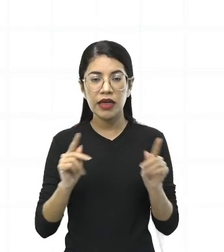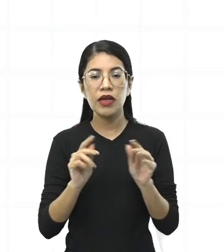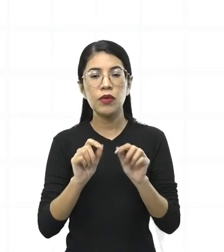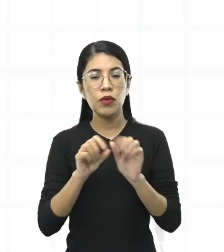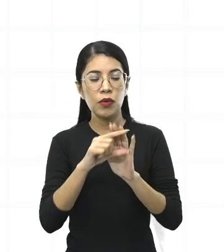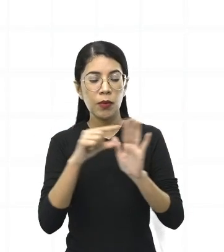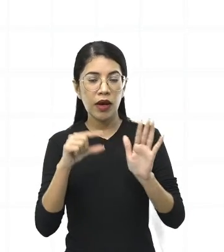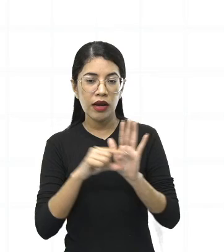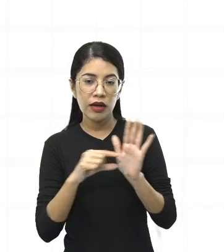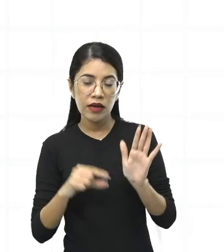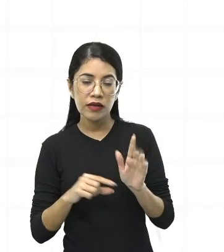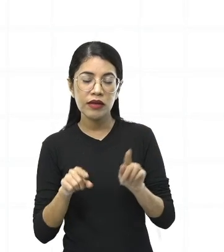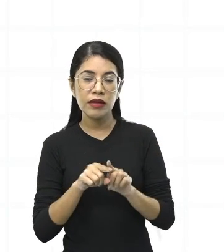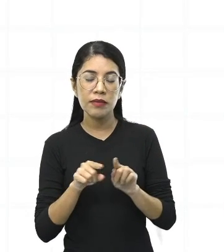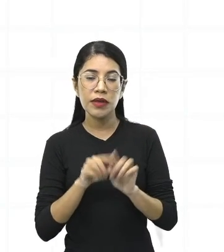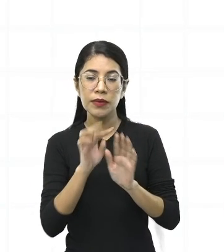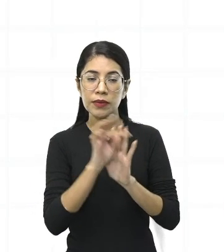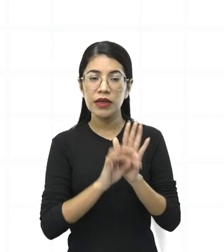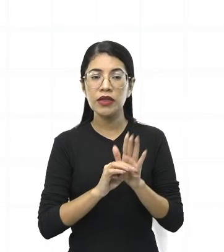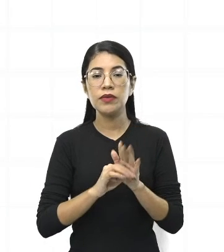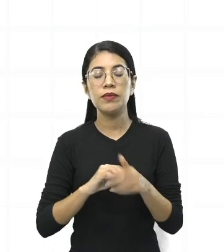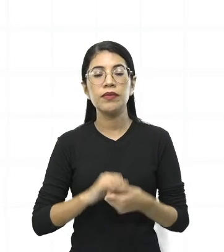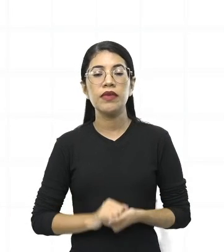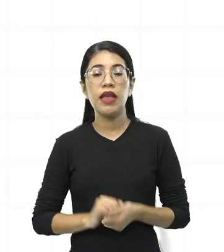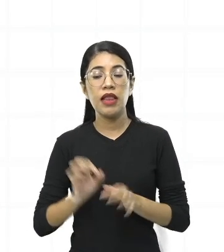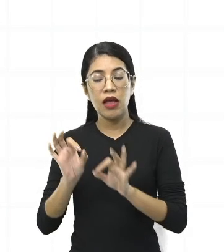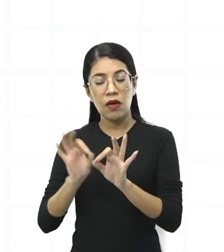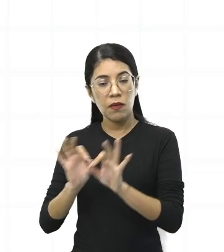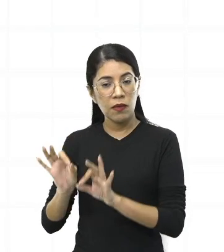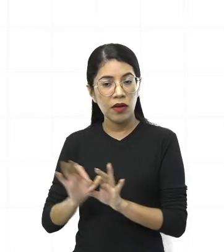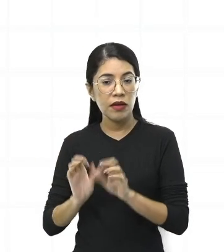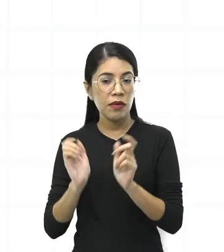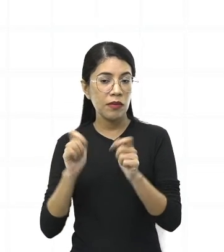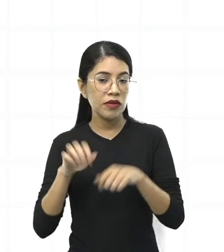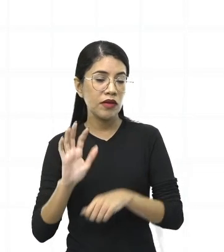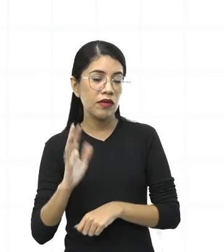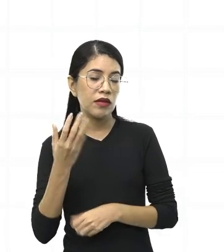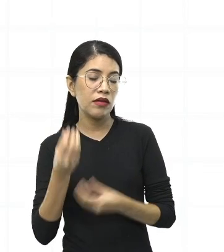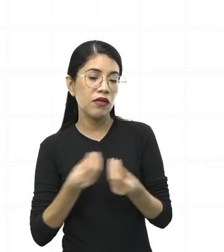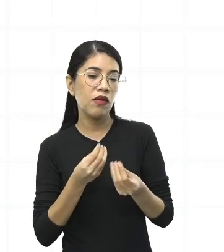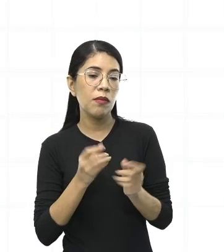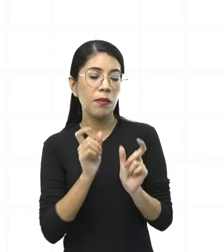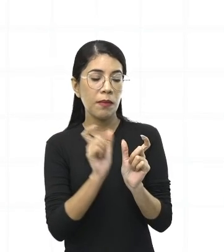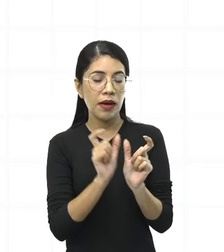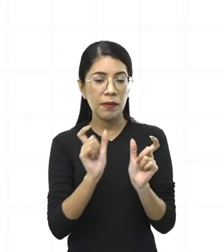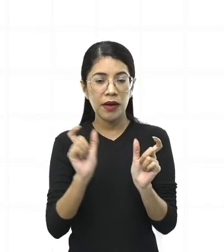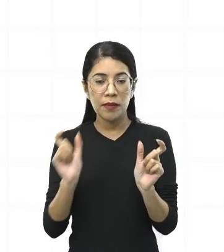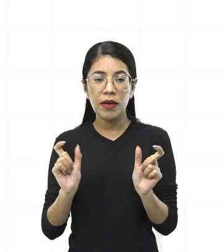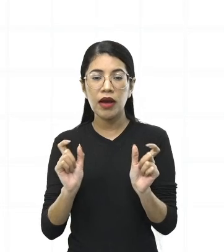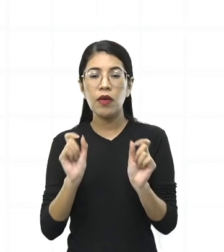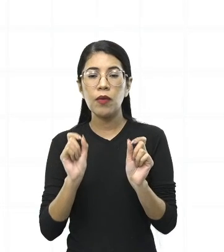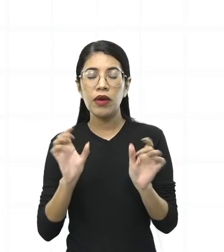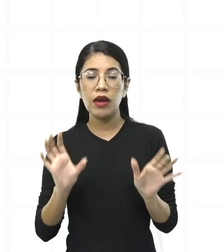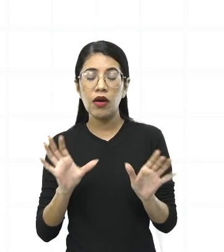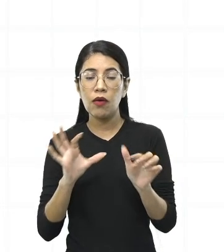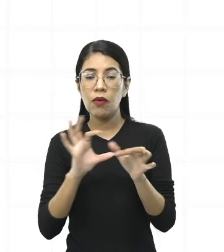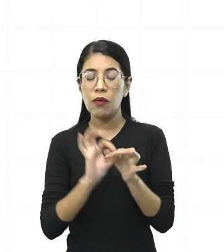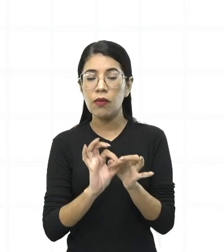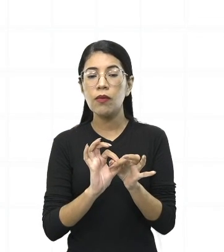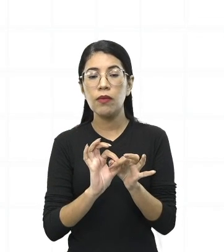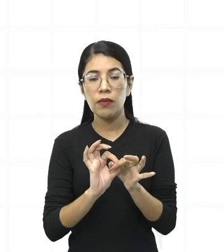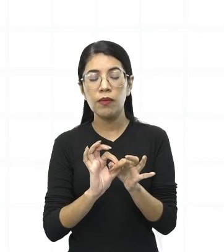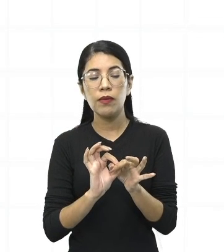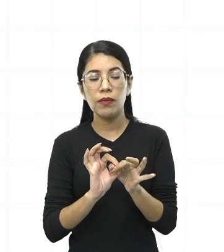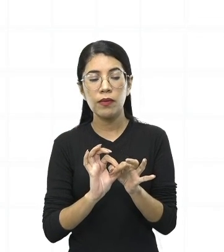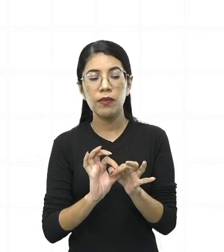um texto. Ela colabora com a sua organização e para ocorrer por meio de palavras chamadas de... e pode ocorrer, né,